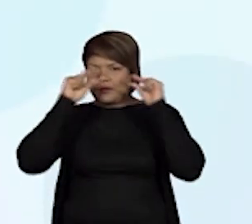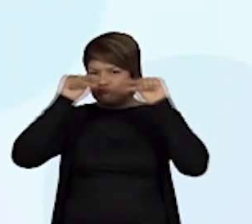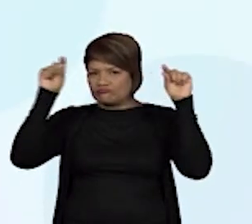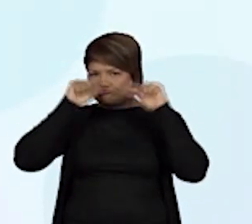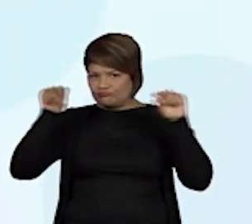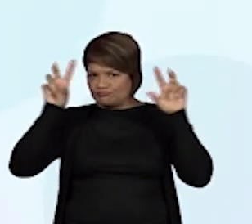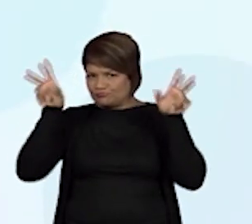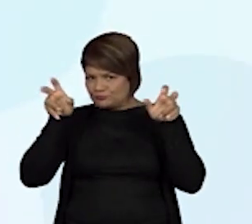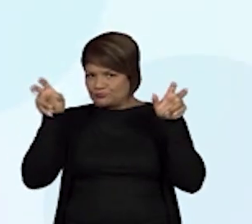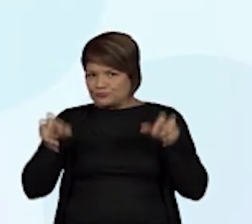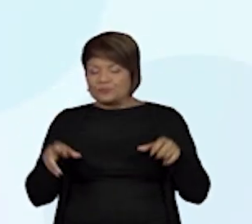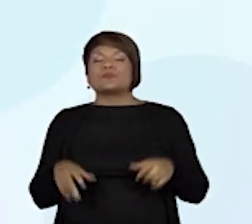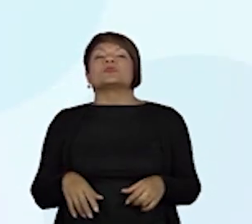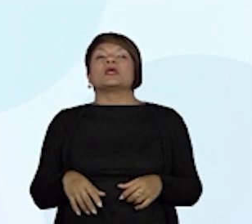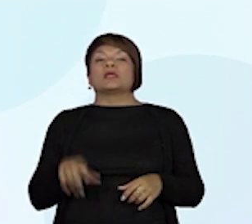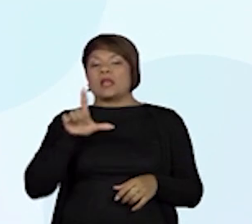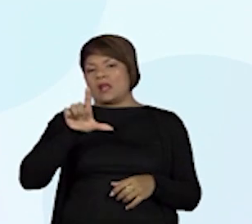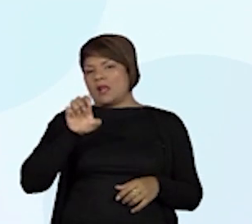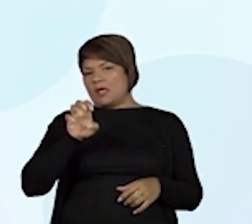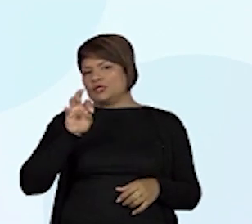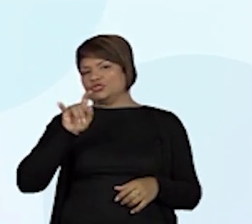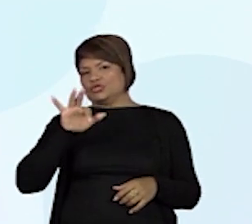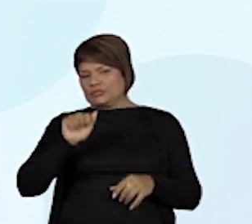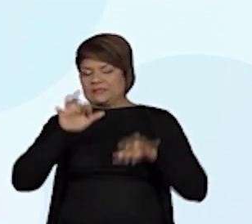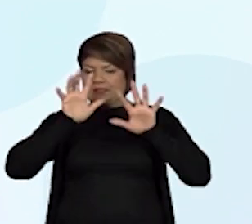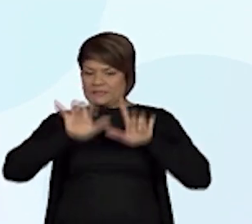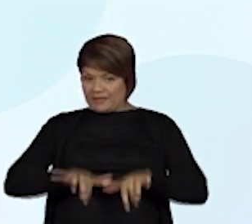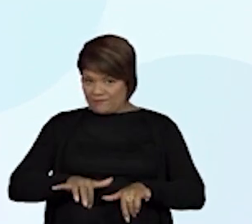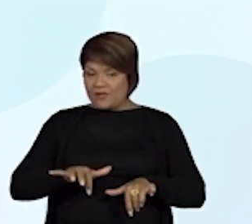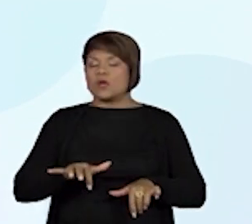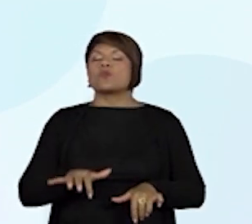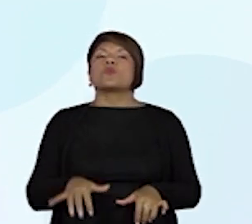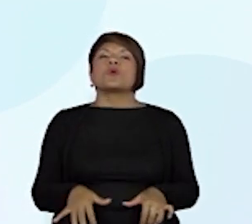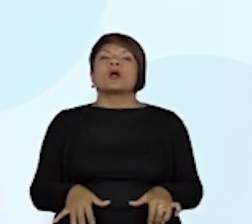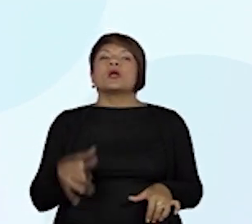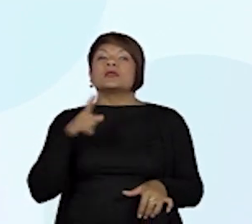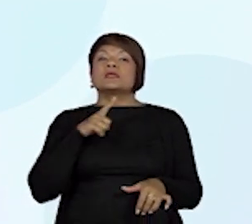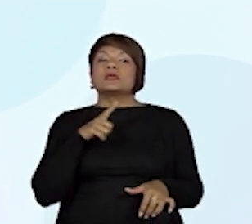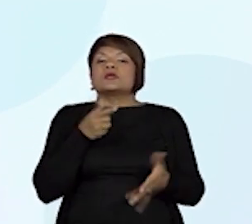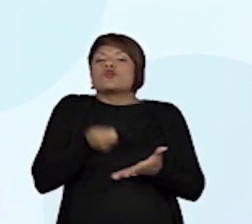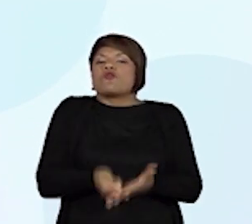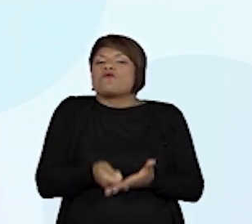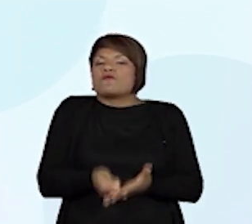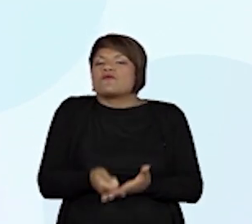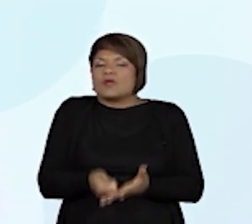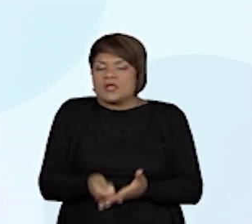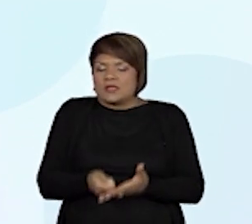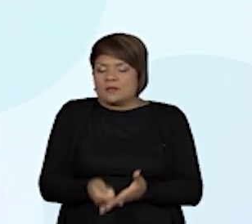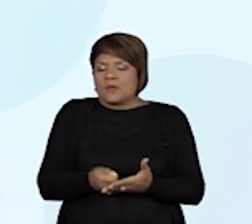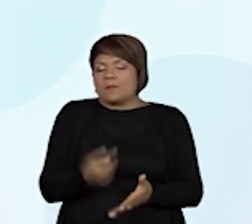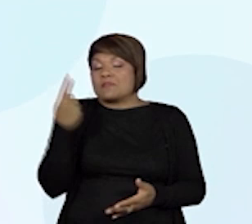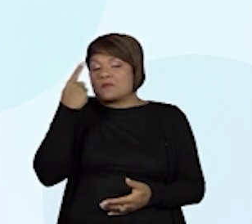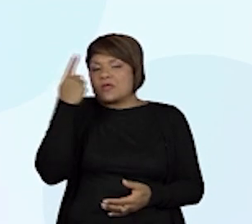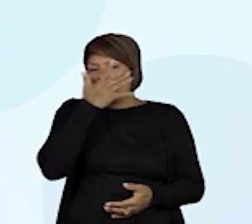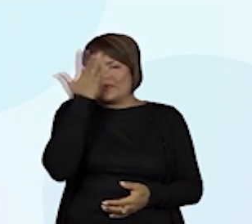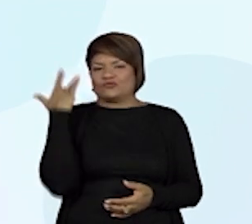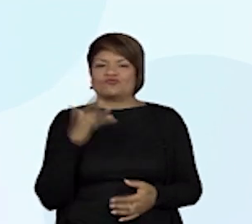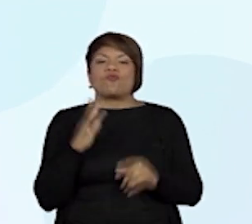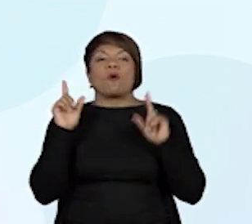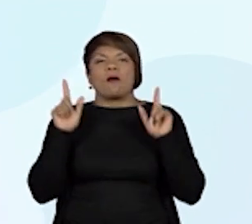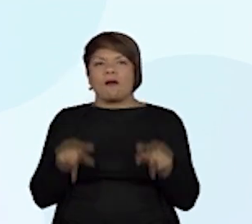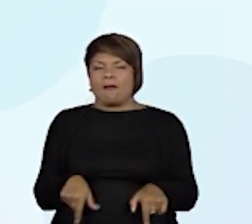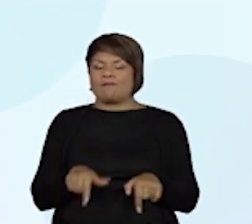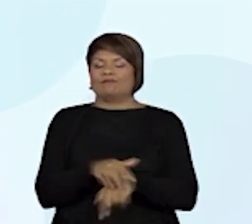carta escrita por Letícia confirmam que o texto contém uma narrativa em primeira pessoa? Então,